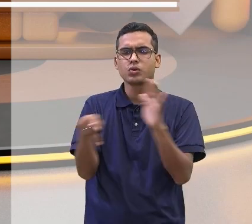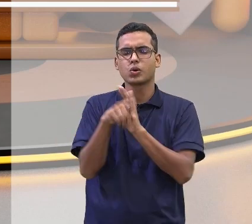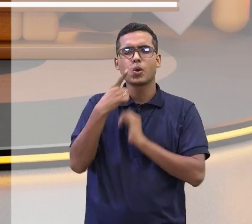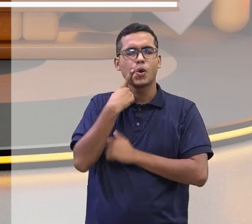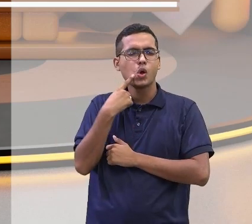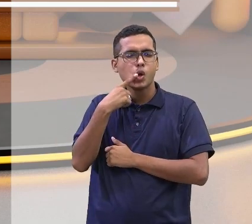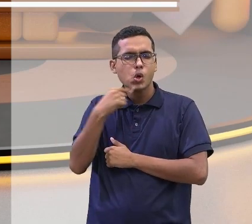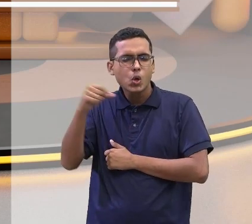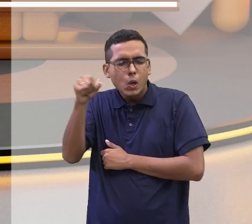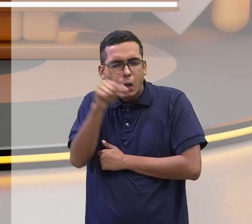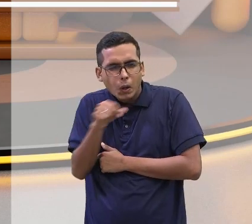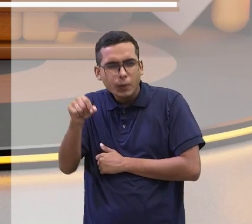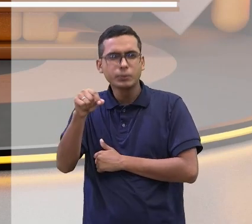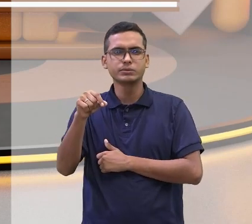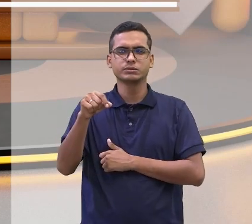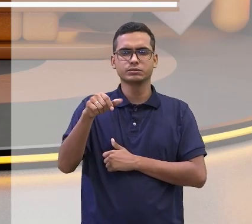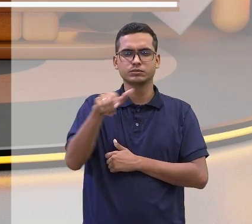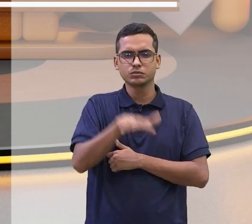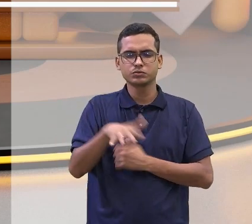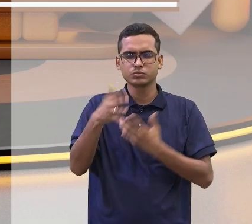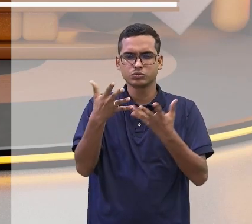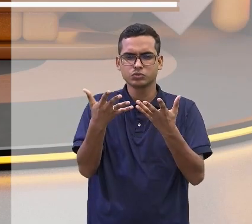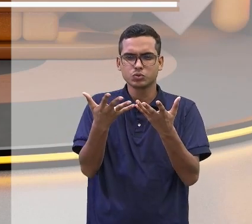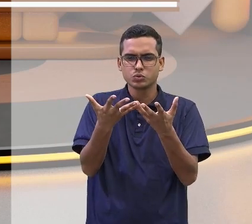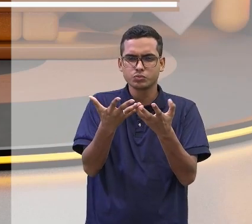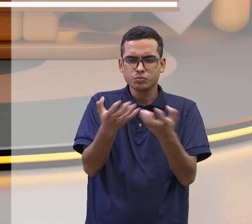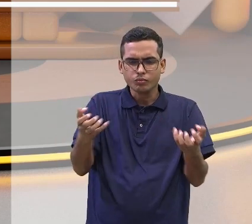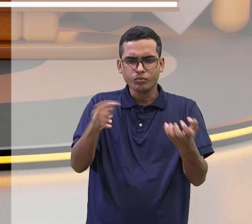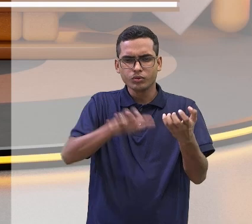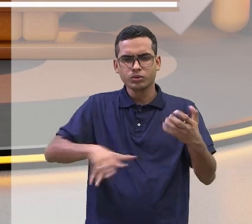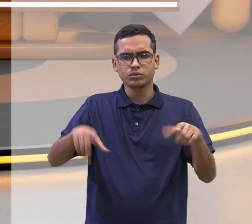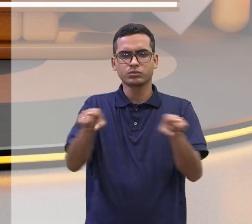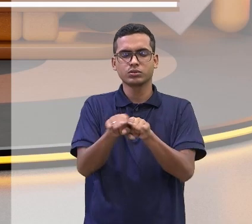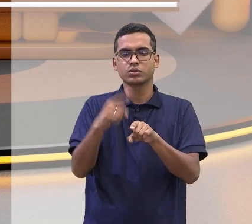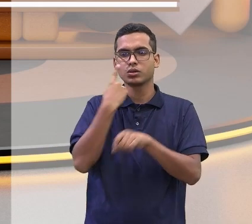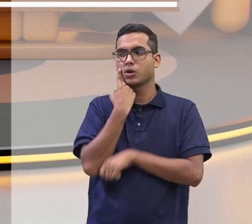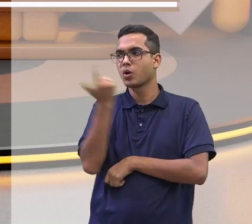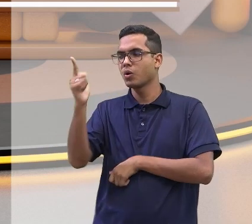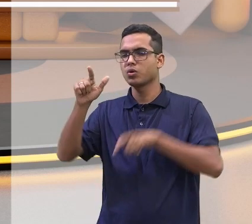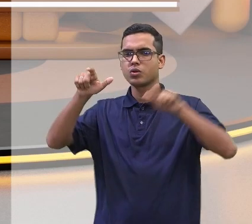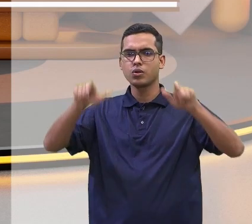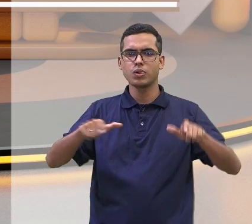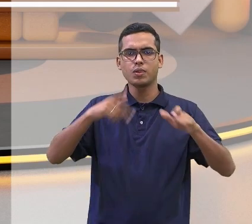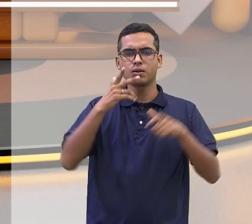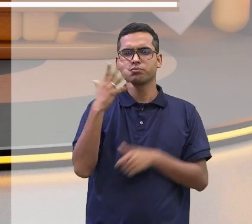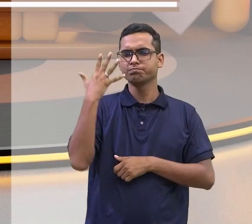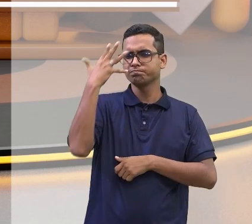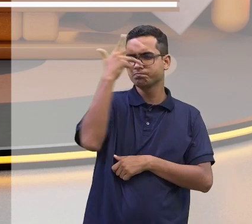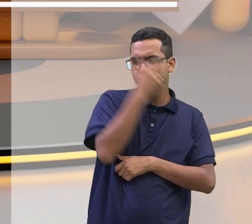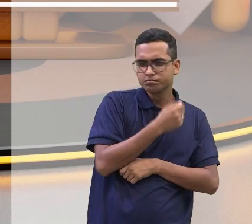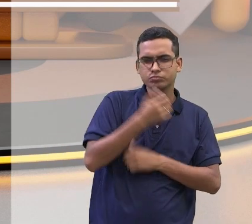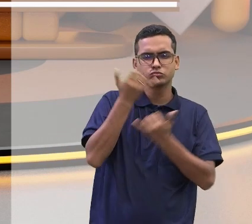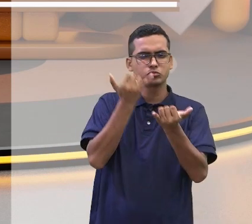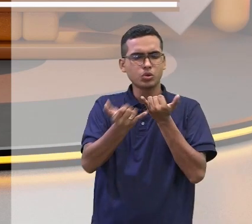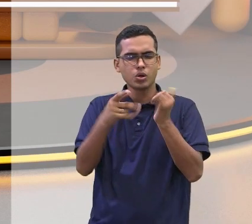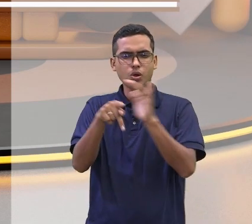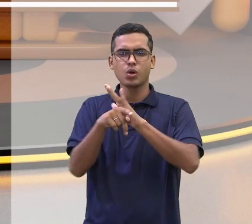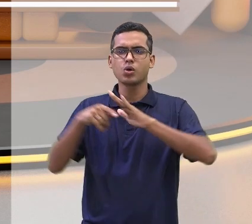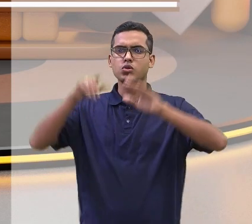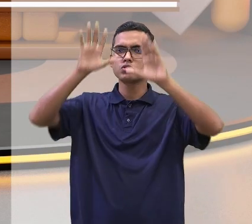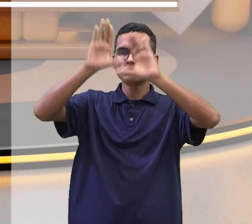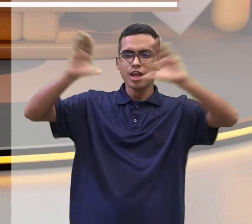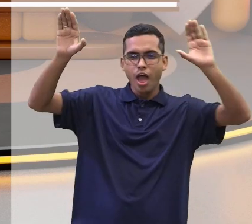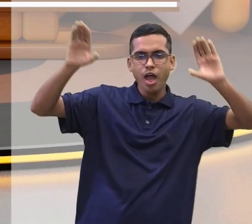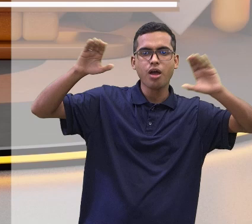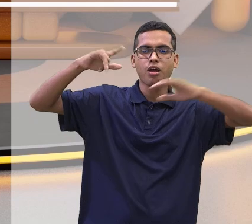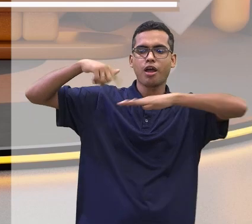paisagem muito bonita, né? Parece que você está andando no céu. Todas essas paisagens diferentes